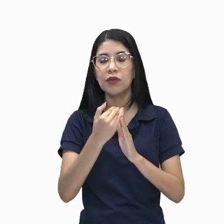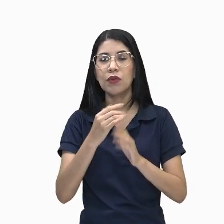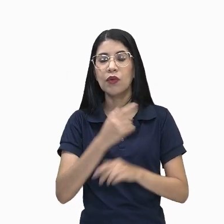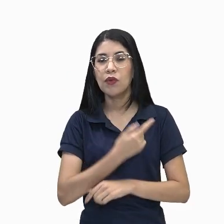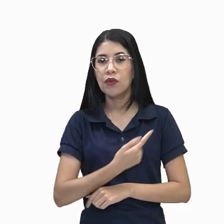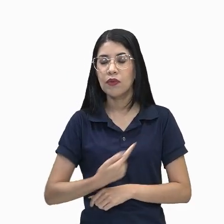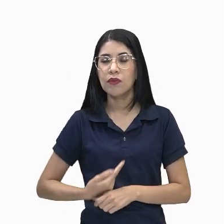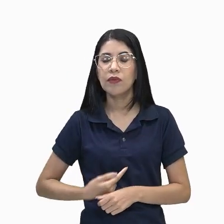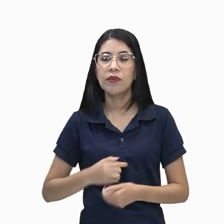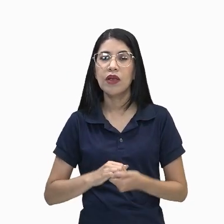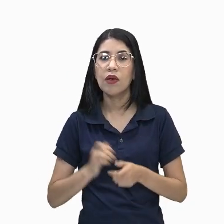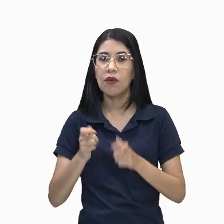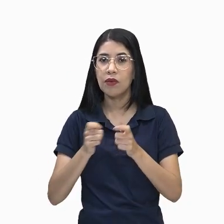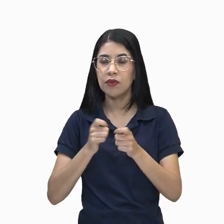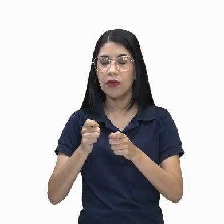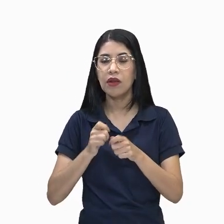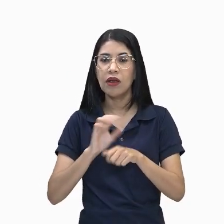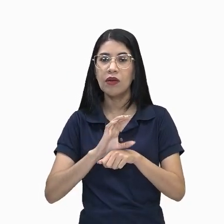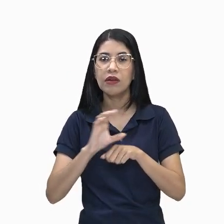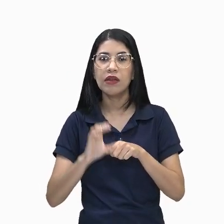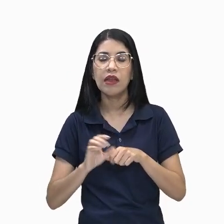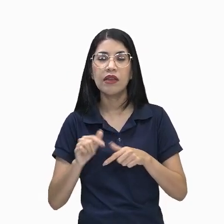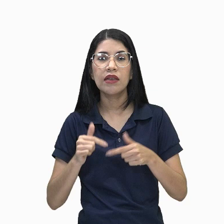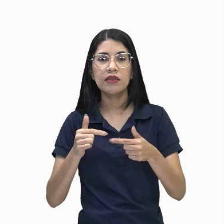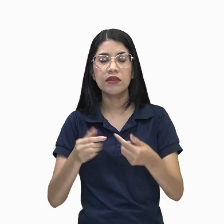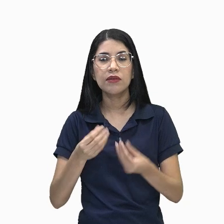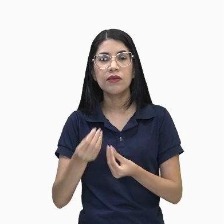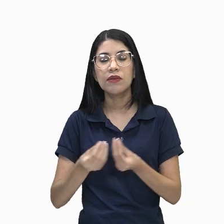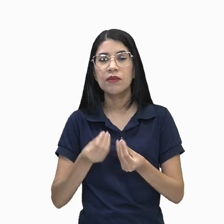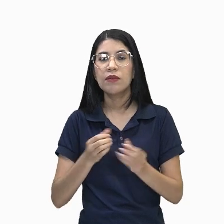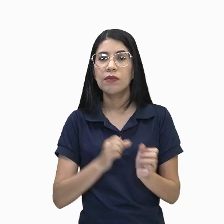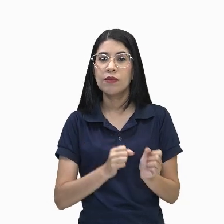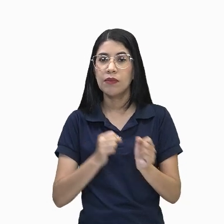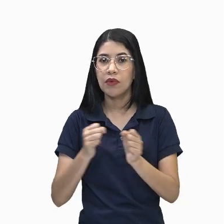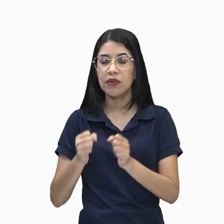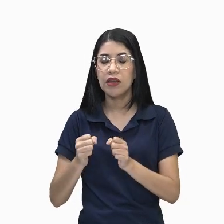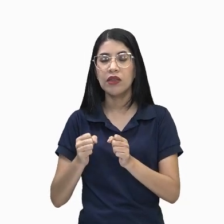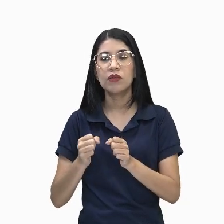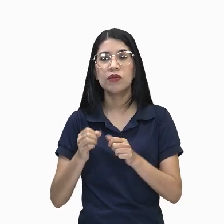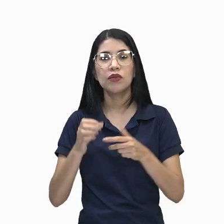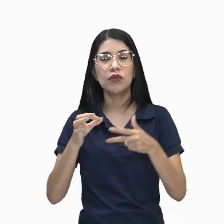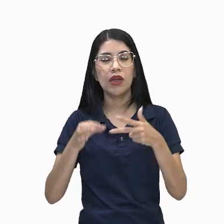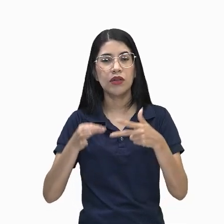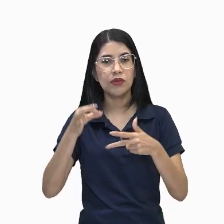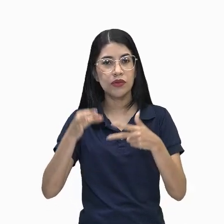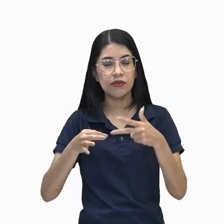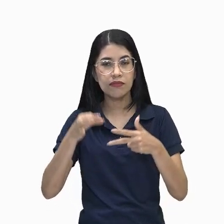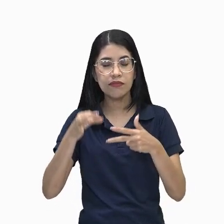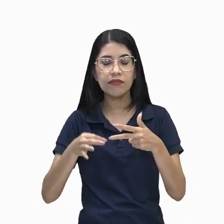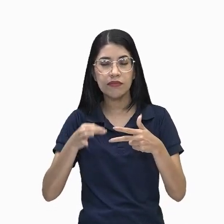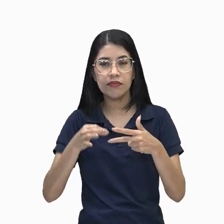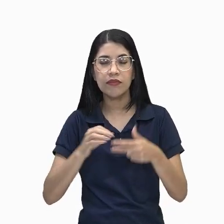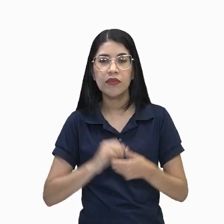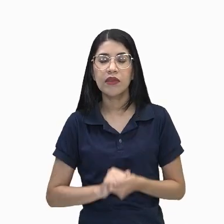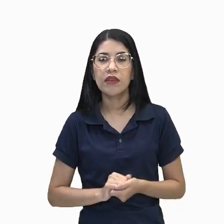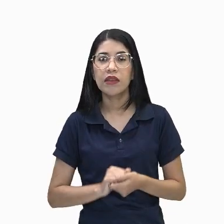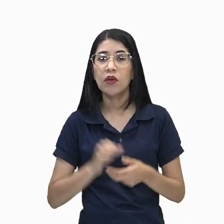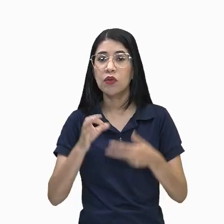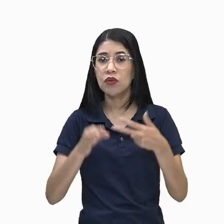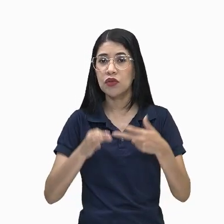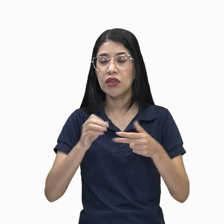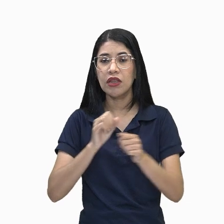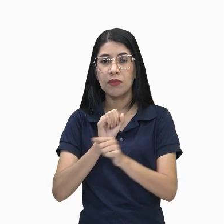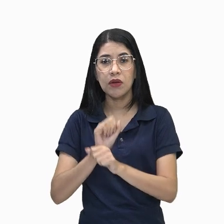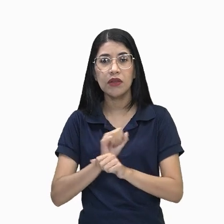controle de constitucionalidade é exercido pelo Poder Judiciário. Então, o Poder Judiciário é o guardião